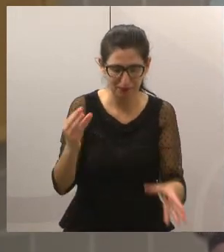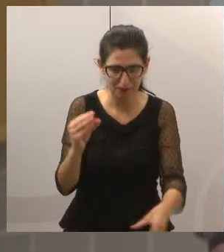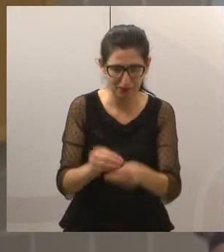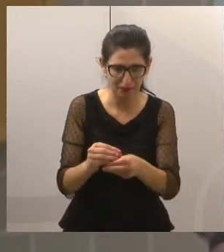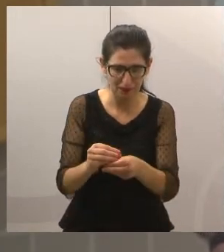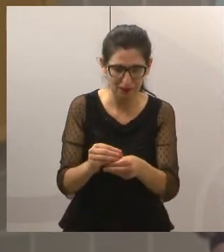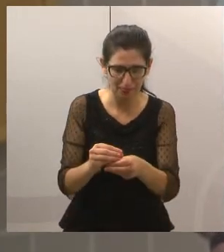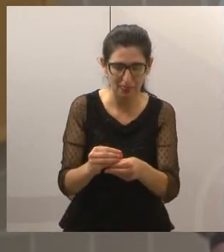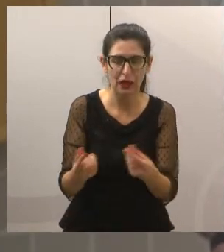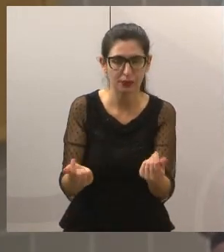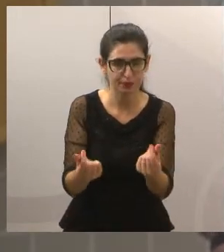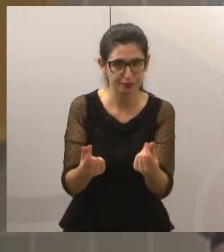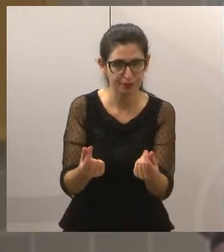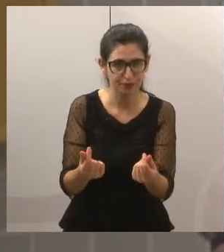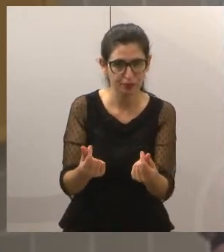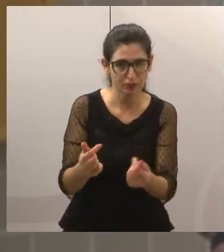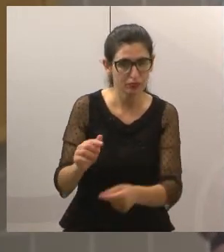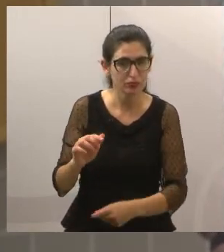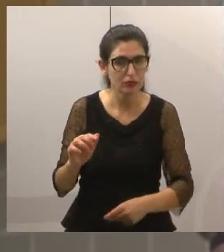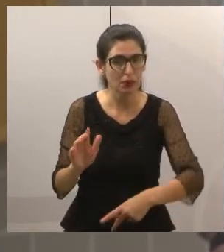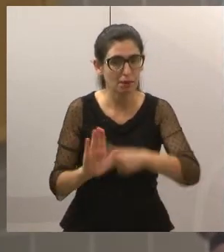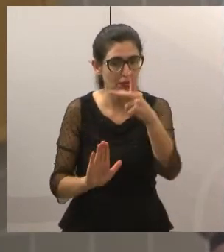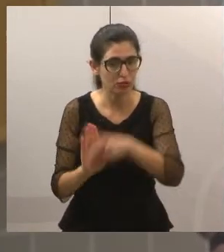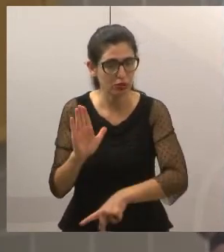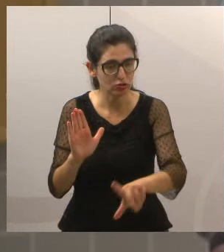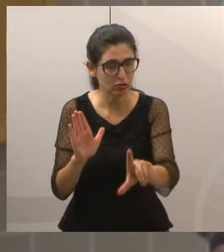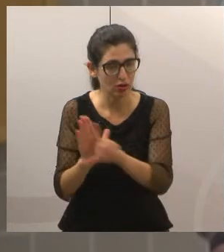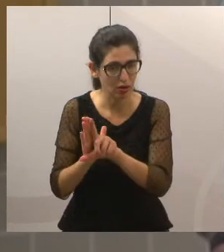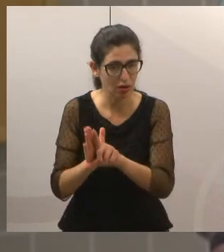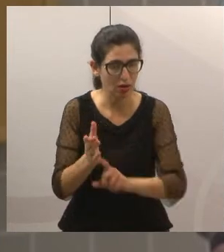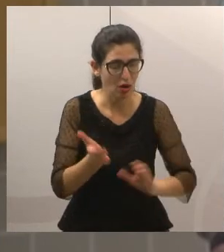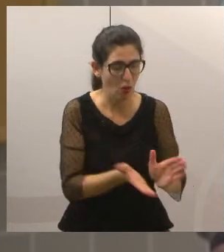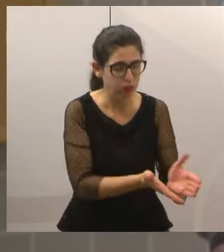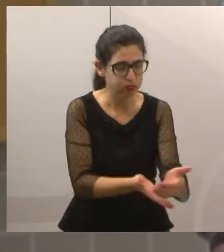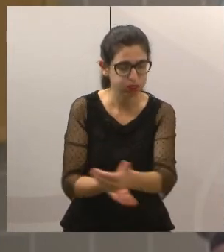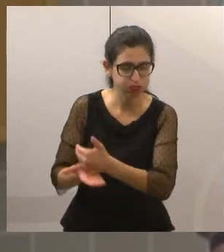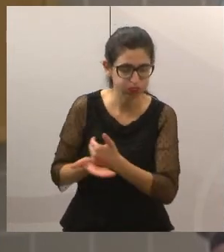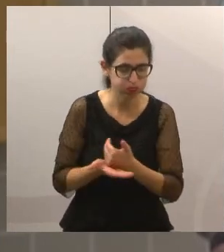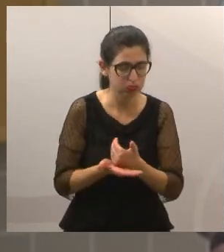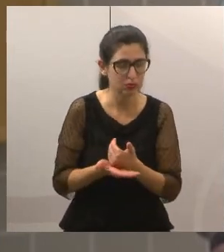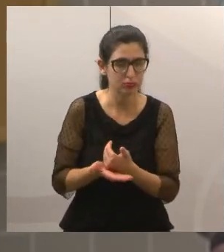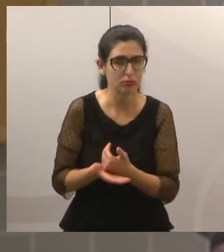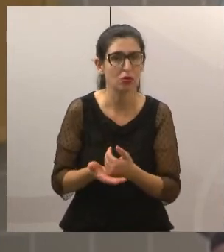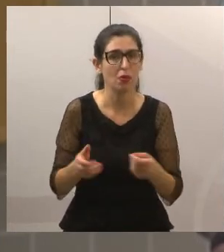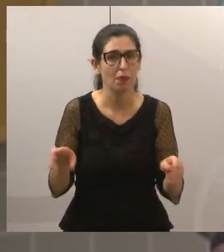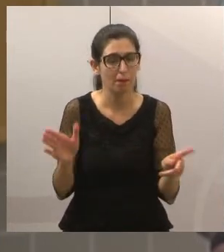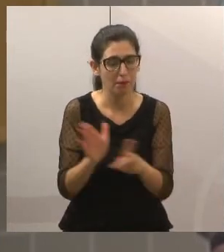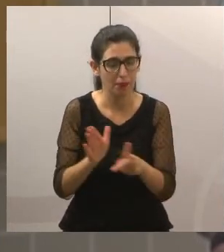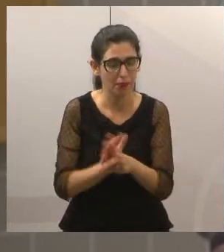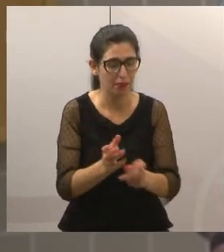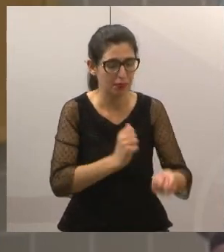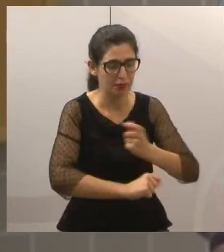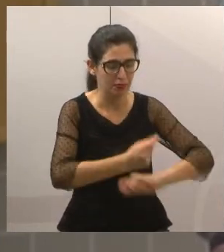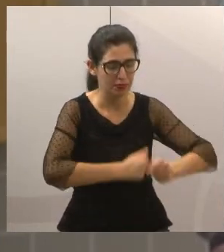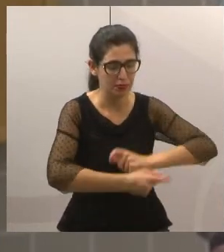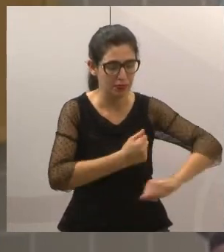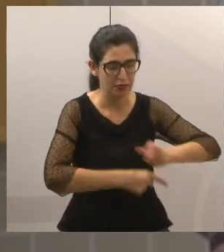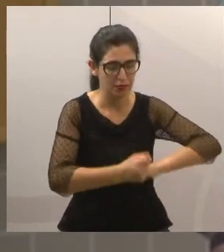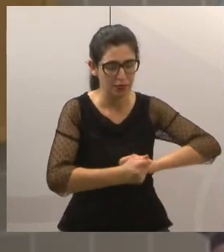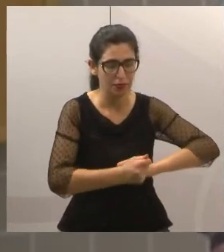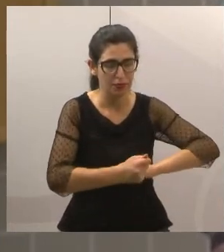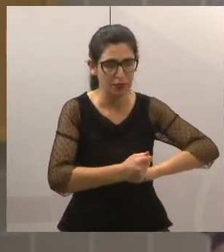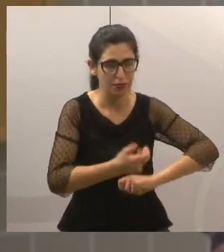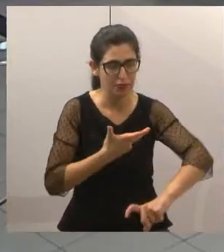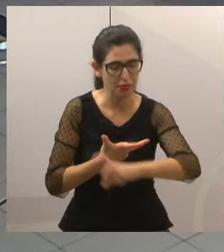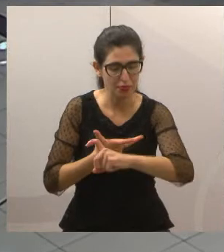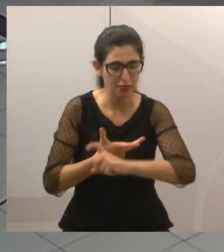emenda ao projeto de lei do orçamento, né? Então, quem executa é o Poder Executivo, o vereador faz a emenda a esse